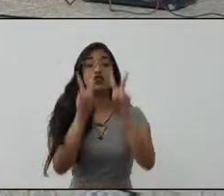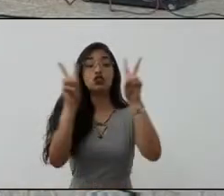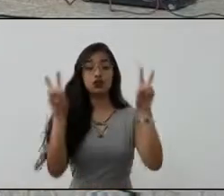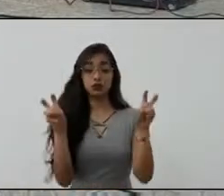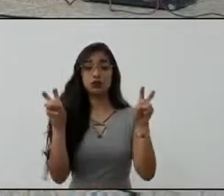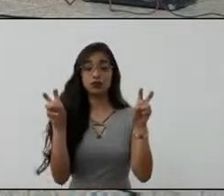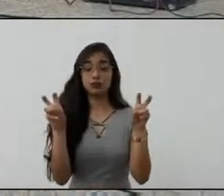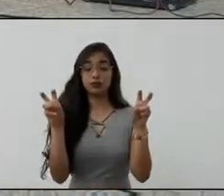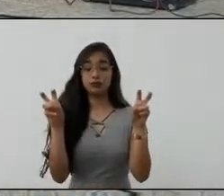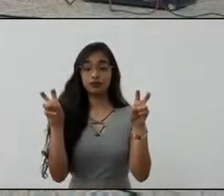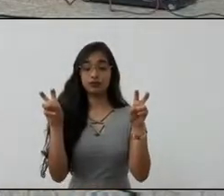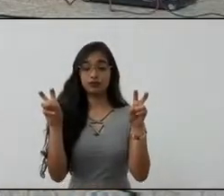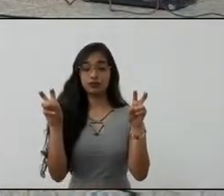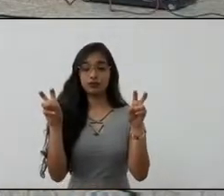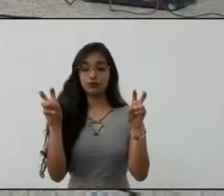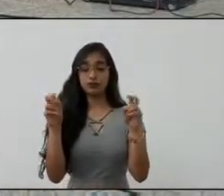que